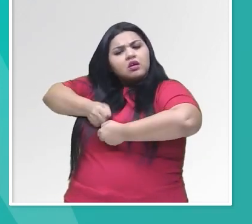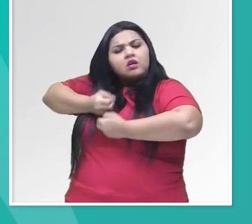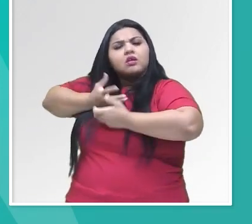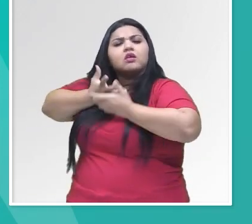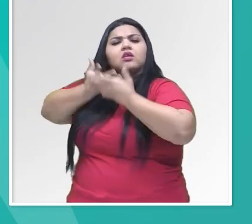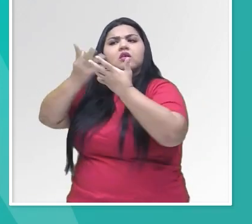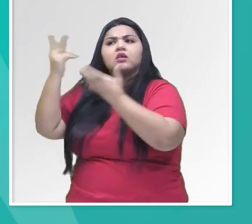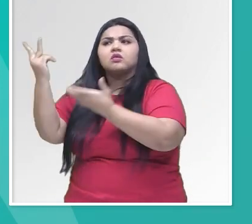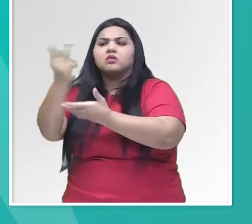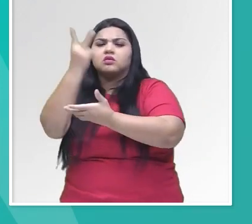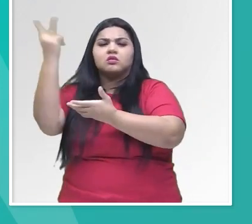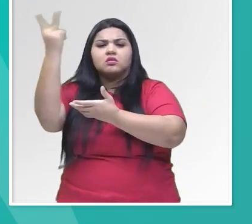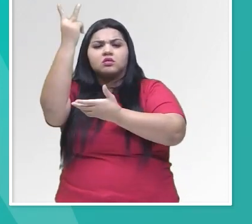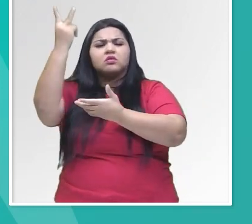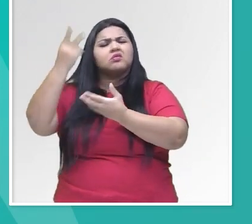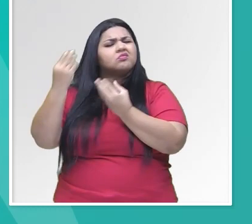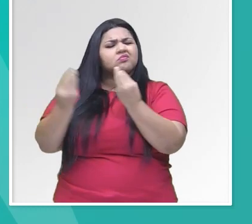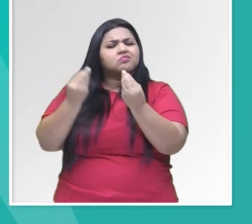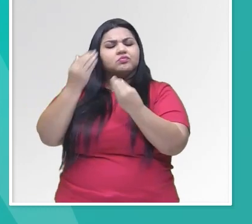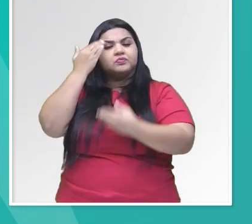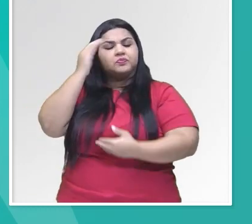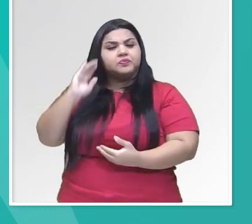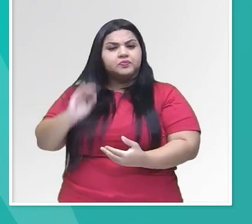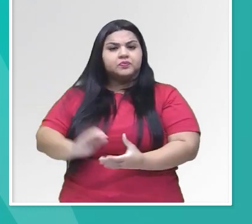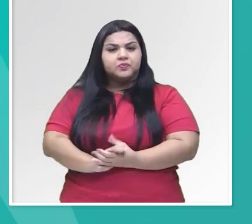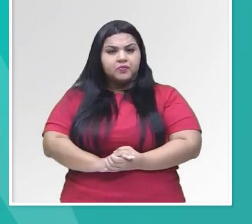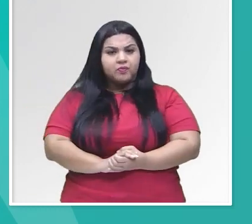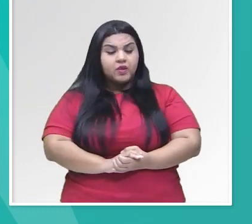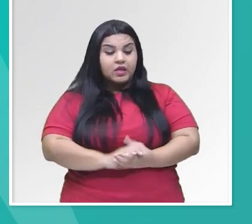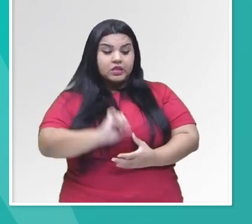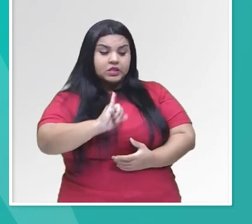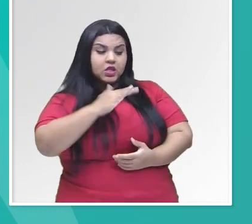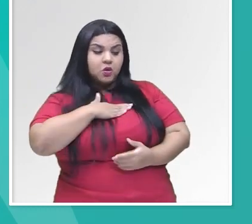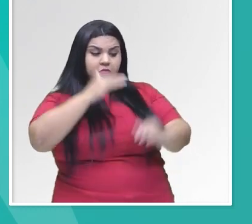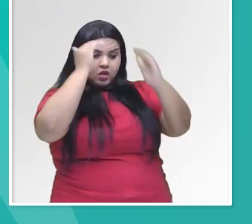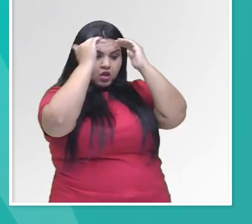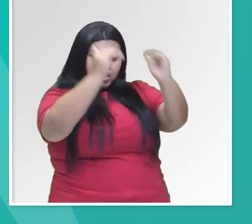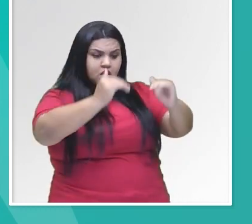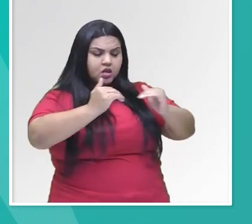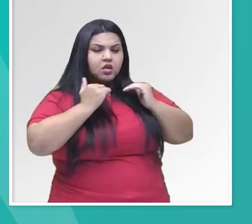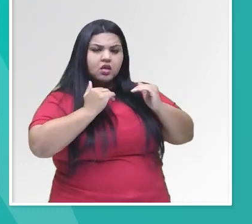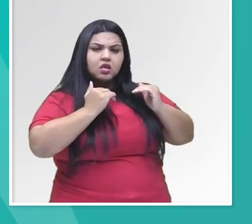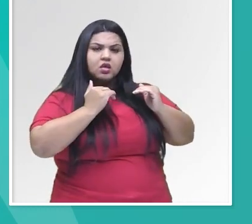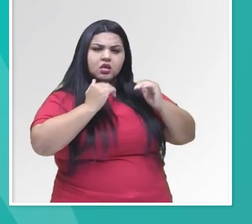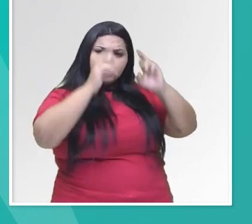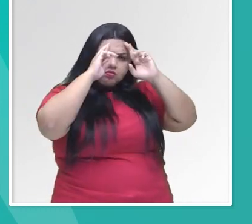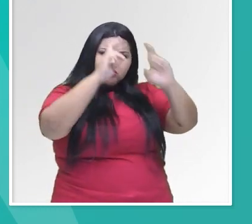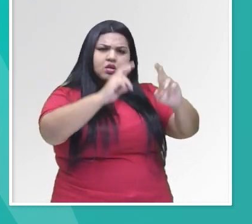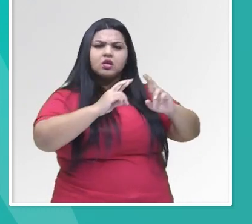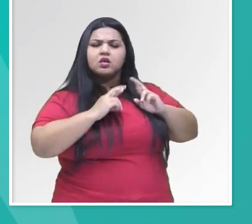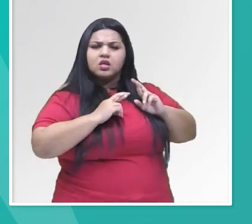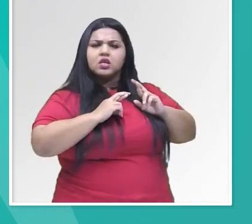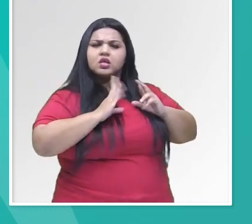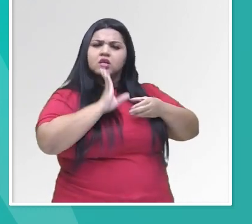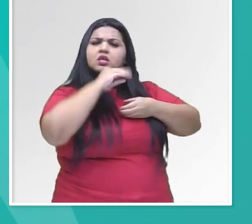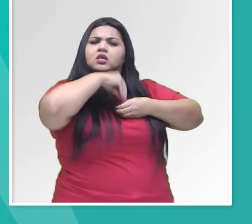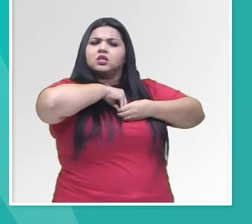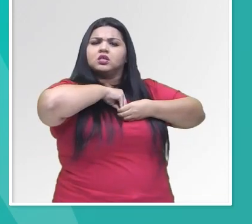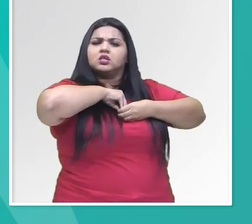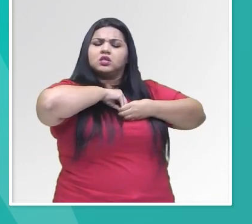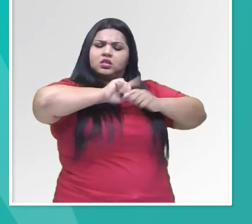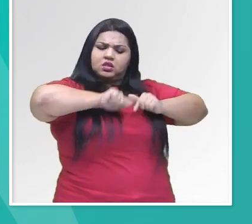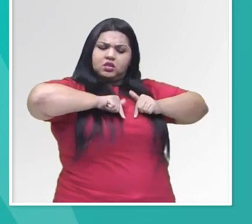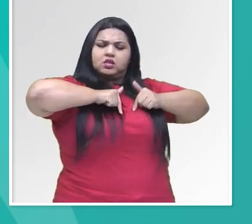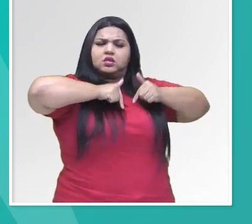e valorização. Como assim? Se eu me respeito, internalizo esta atitude